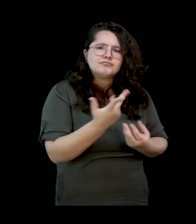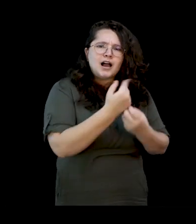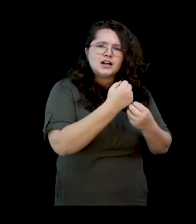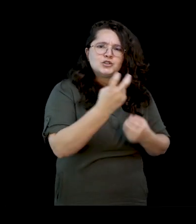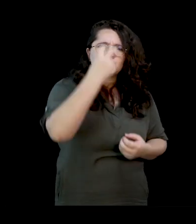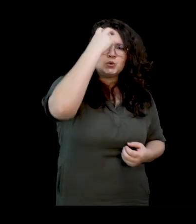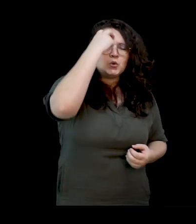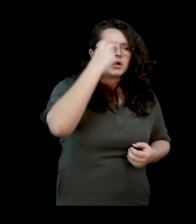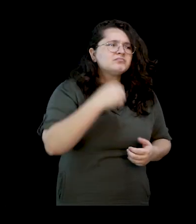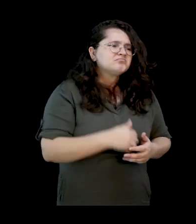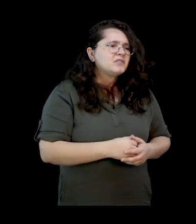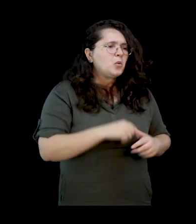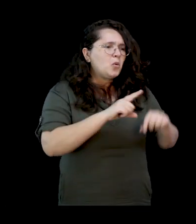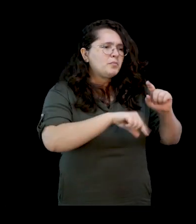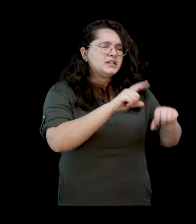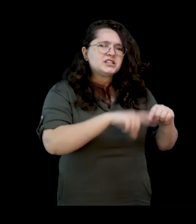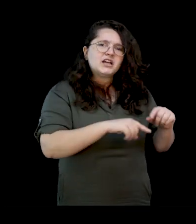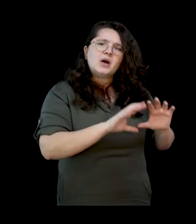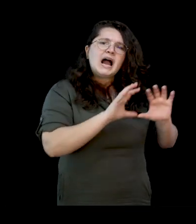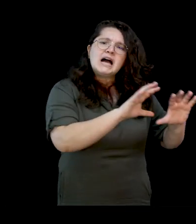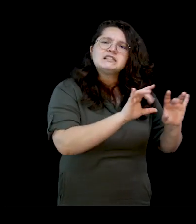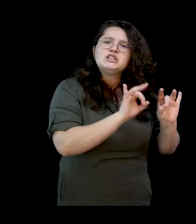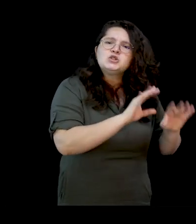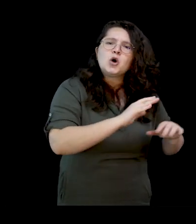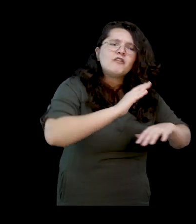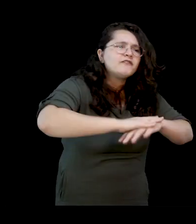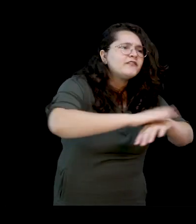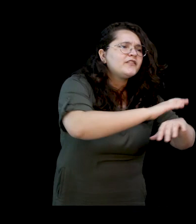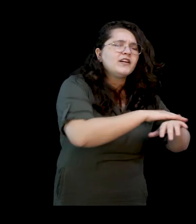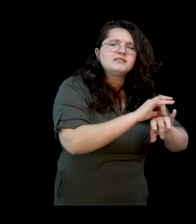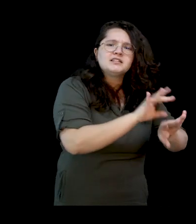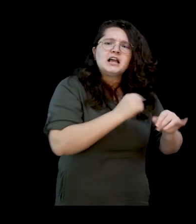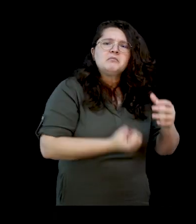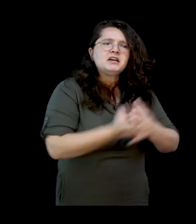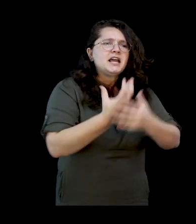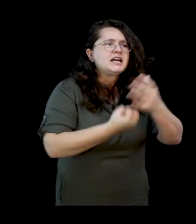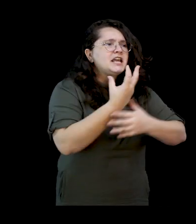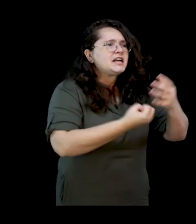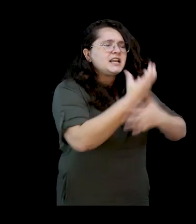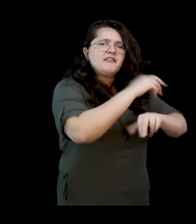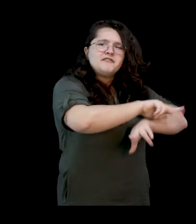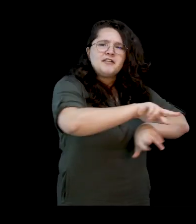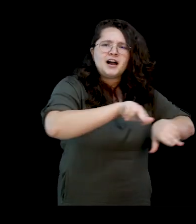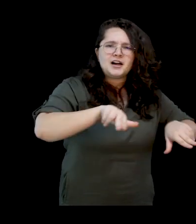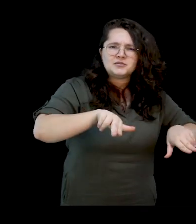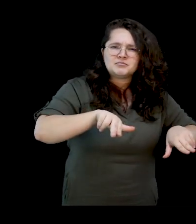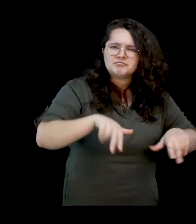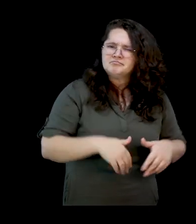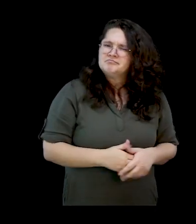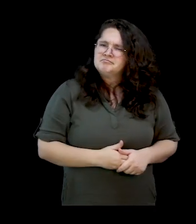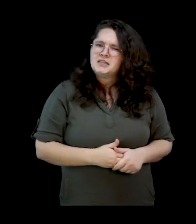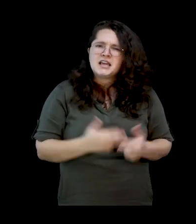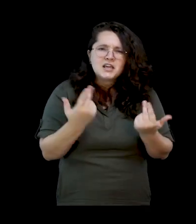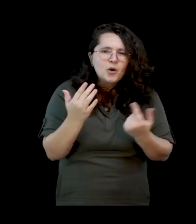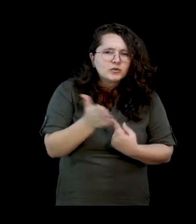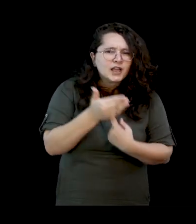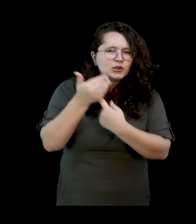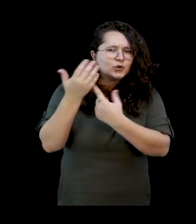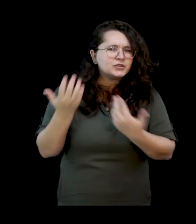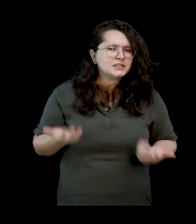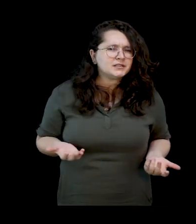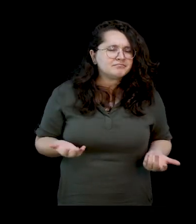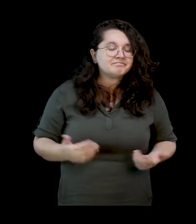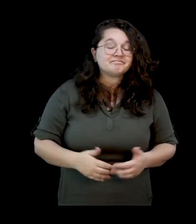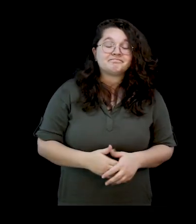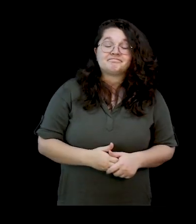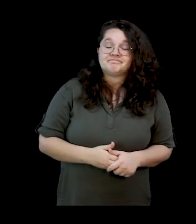ou introduza a cultura numa esfera tecnocrática que, a partir daí, passa a se reproduzir da mesma maneira como a